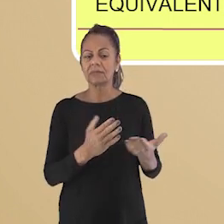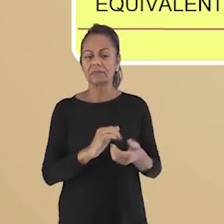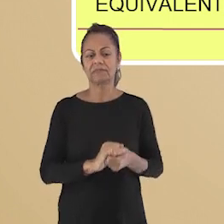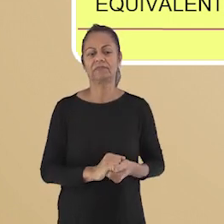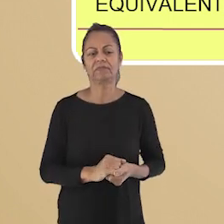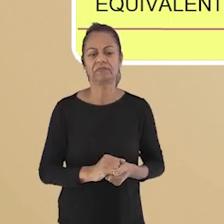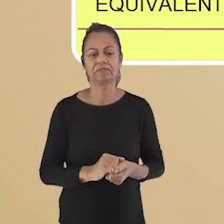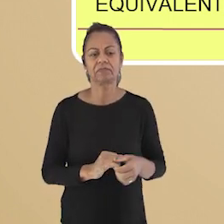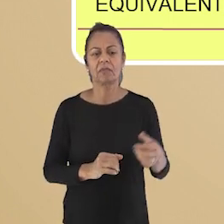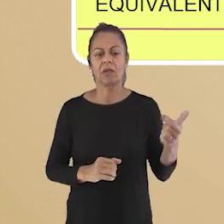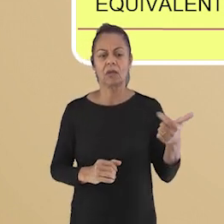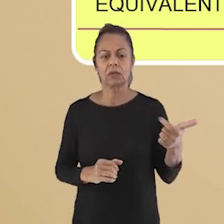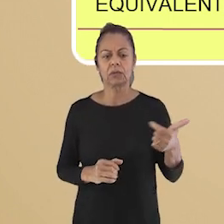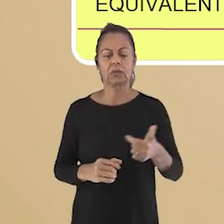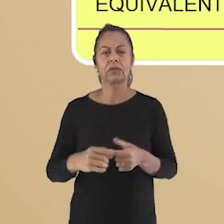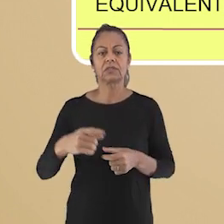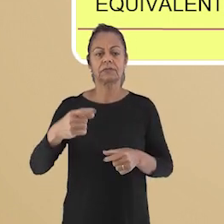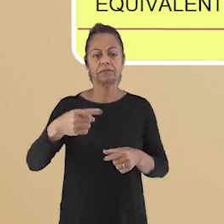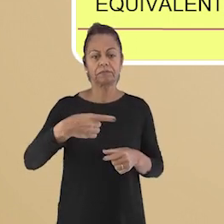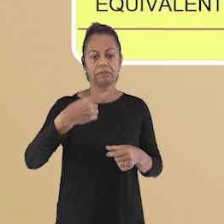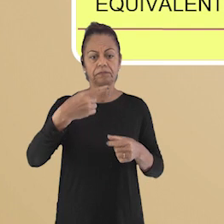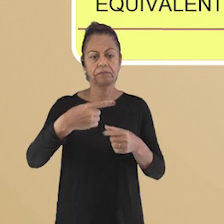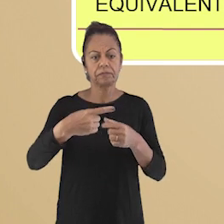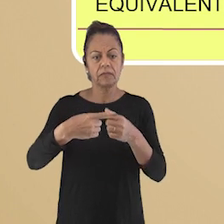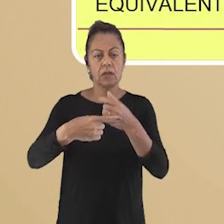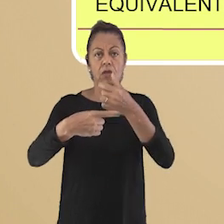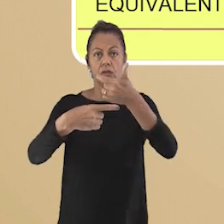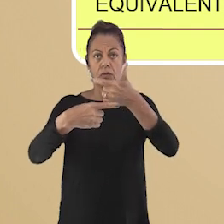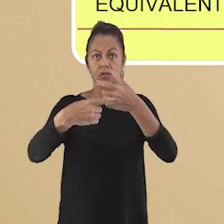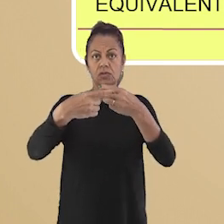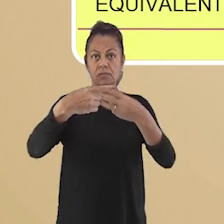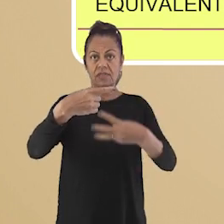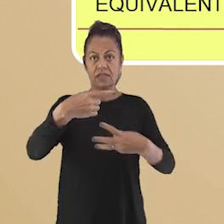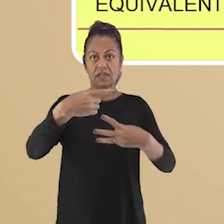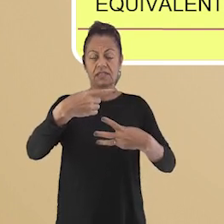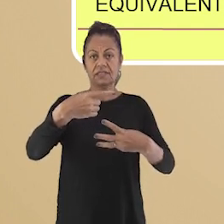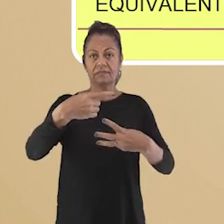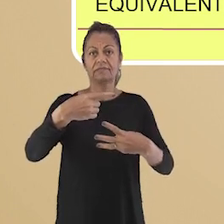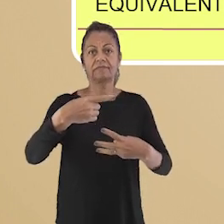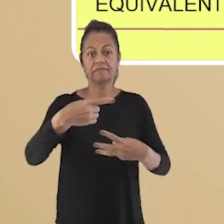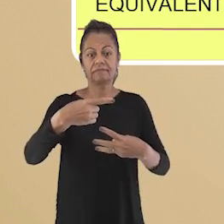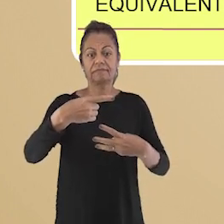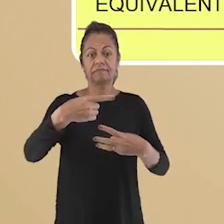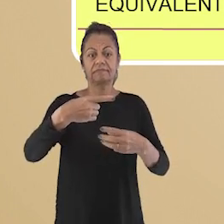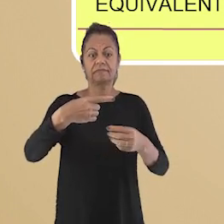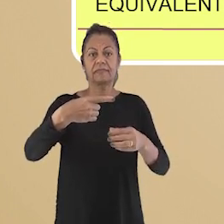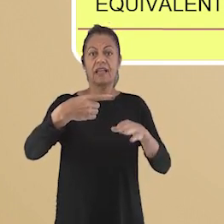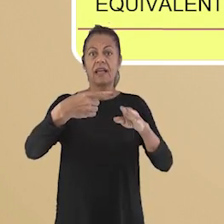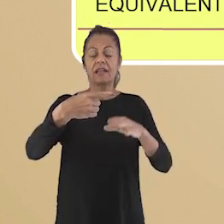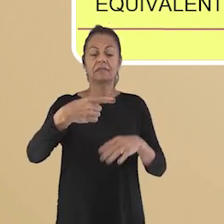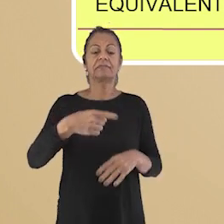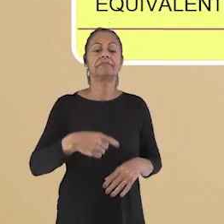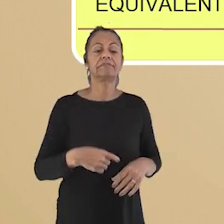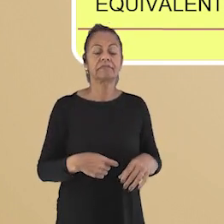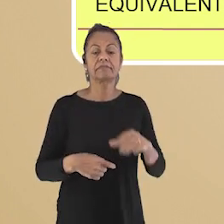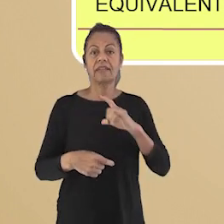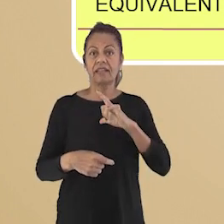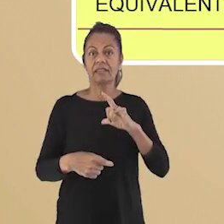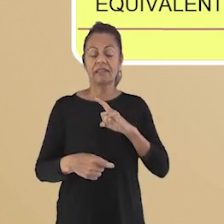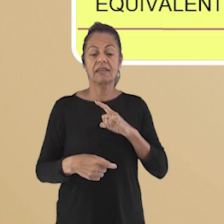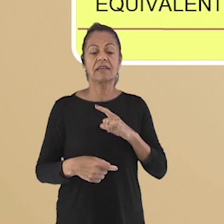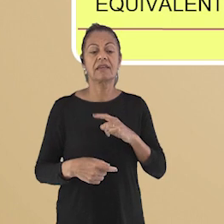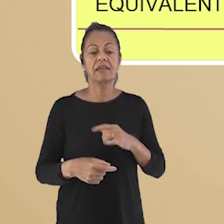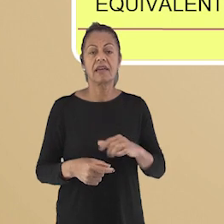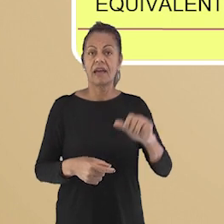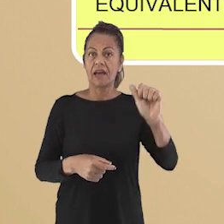3. Uma parte de 3 foi utilizada, certo? Abaixo dela, nós temos duas opções. A